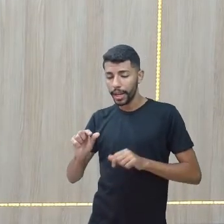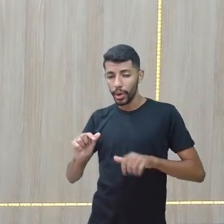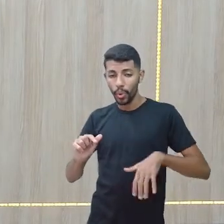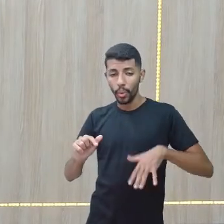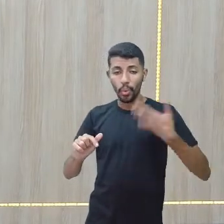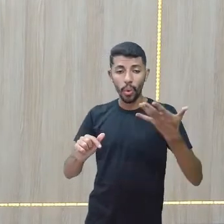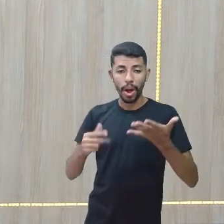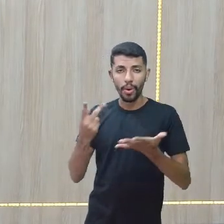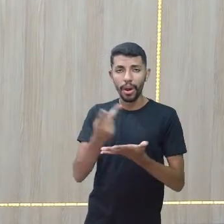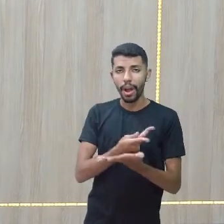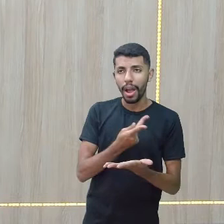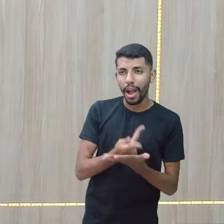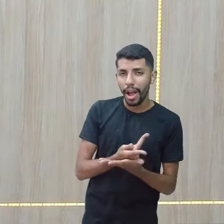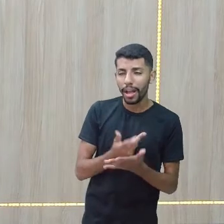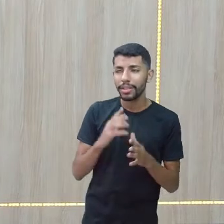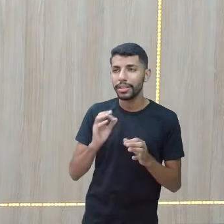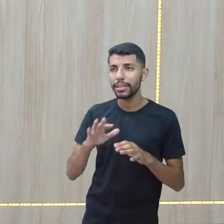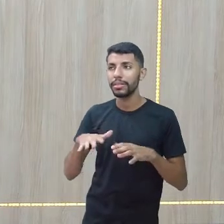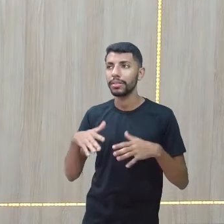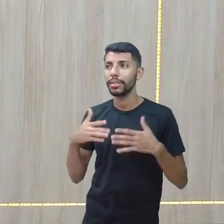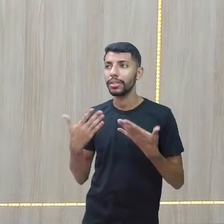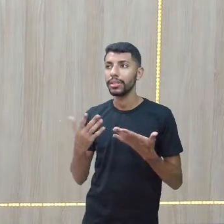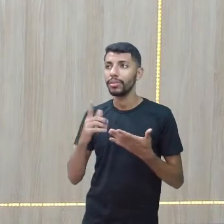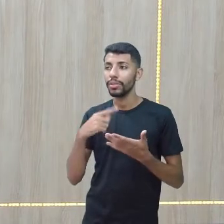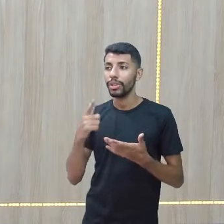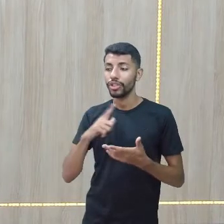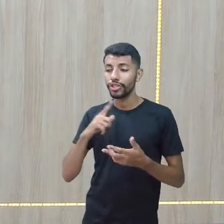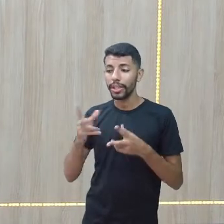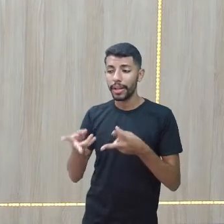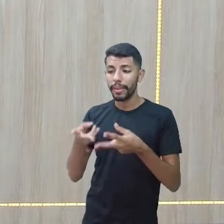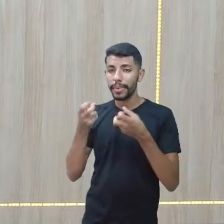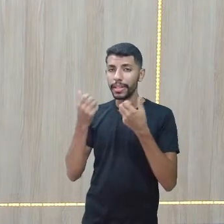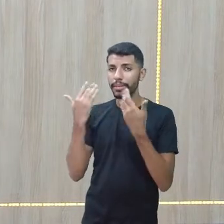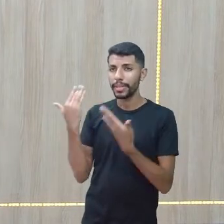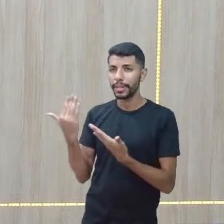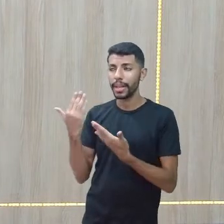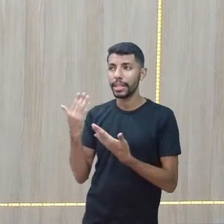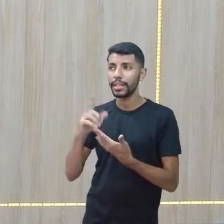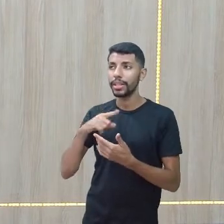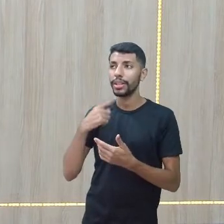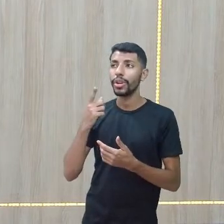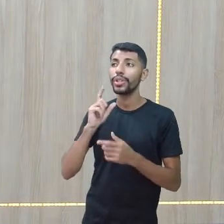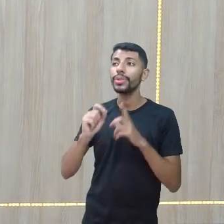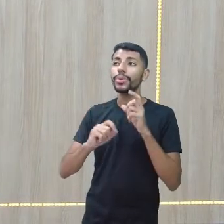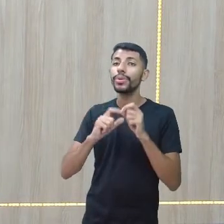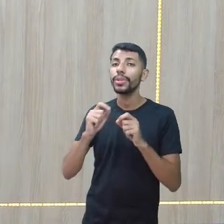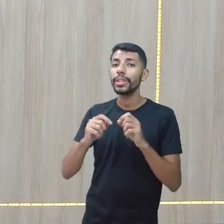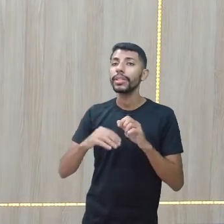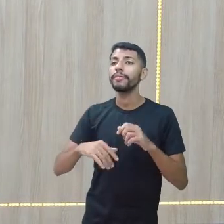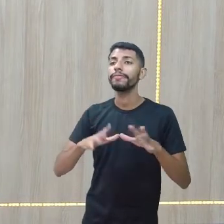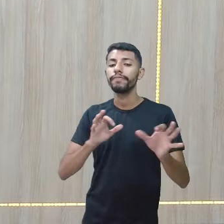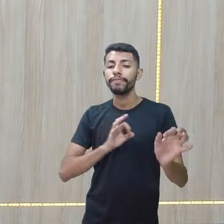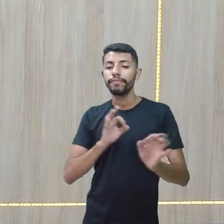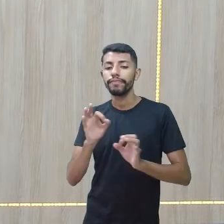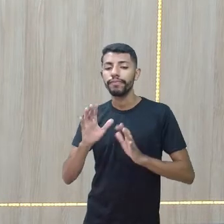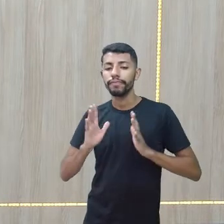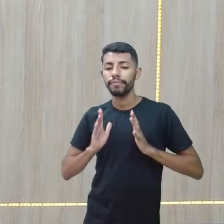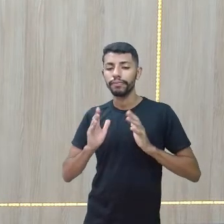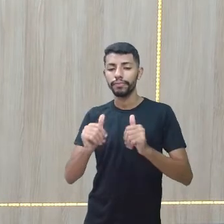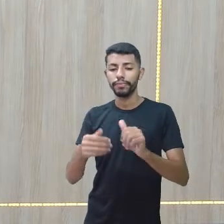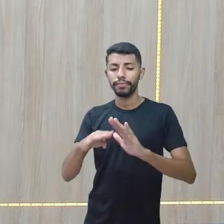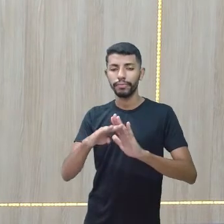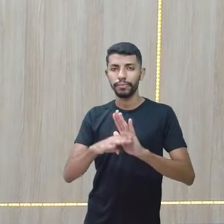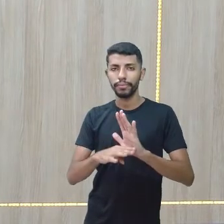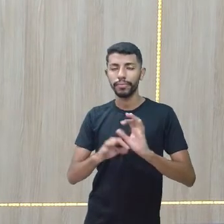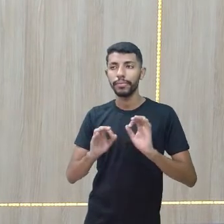em um determinado local. E quando a gente tem essa percepção, a gente está planejando ações. Então, esse